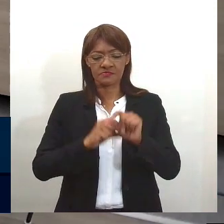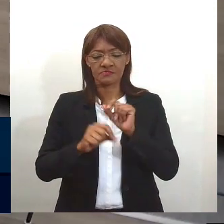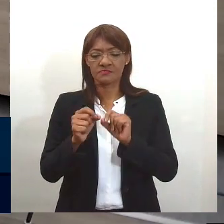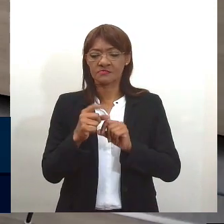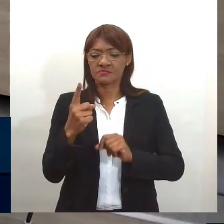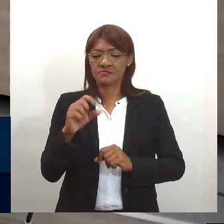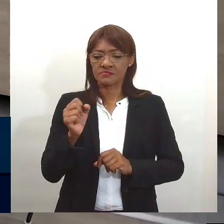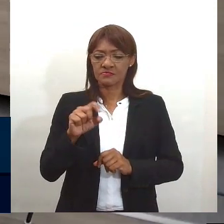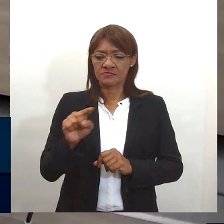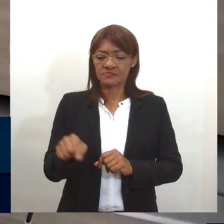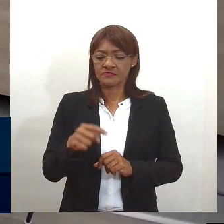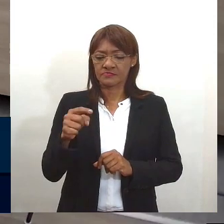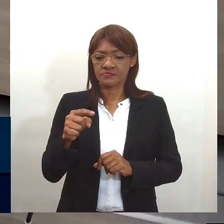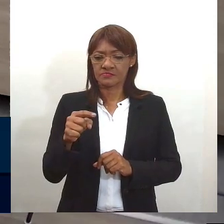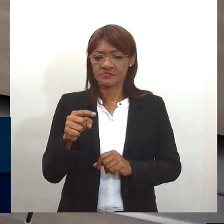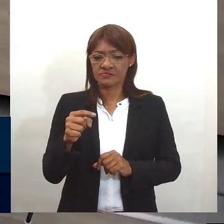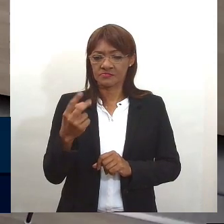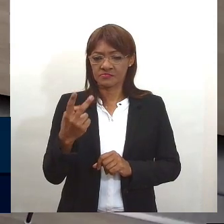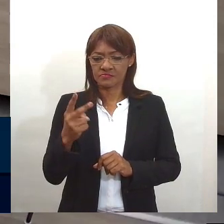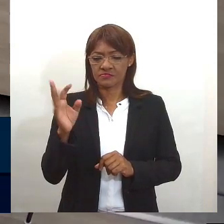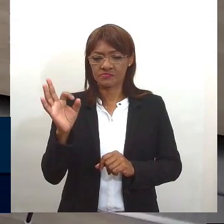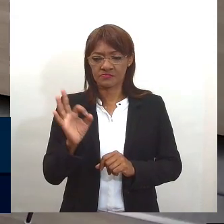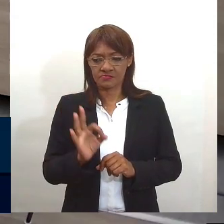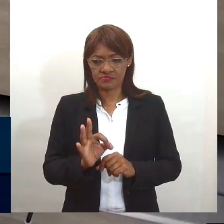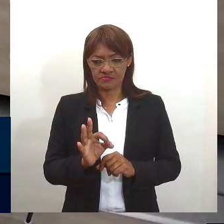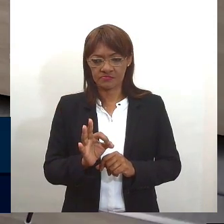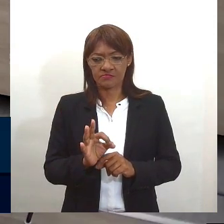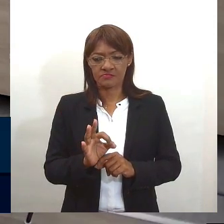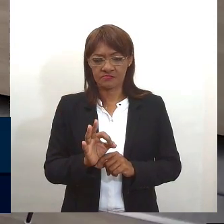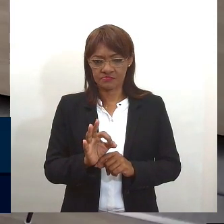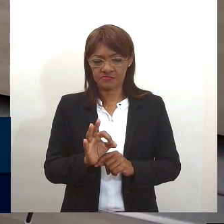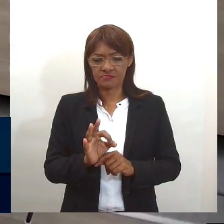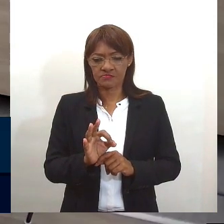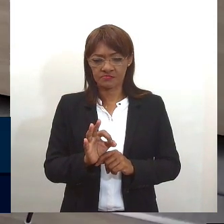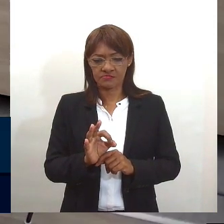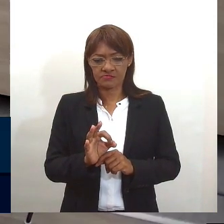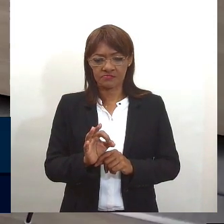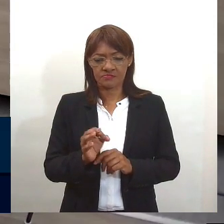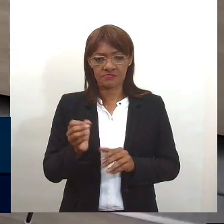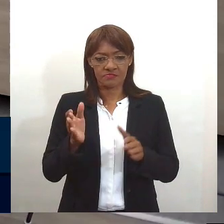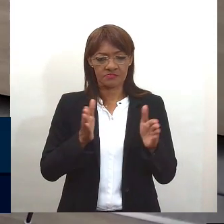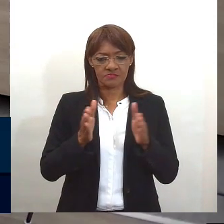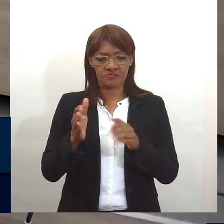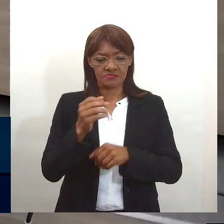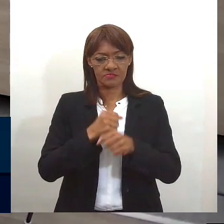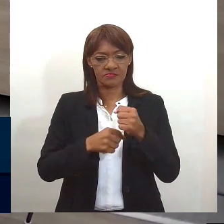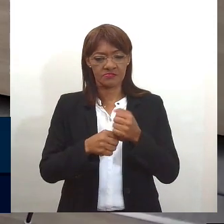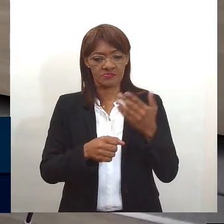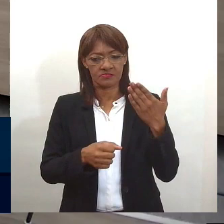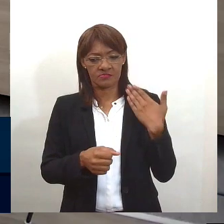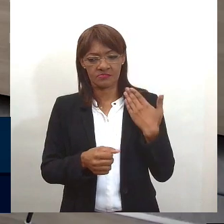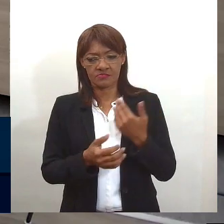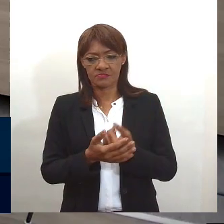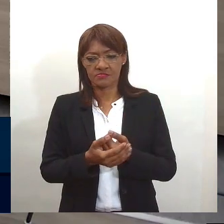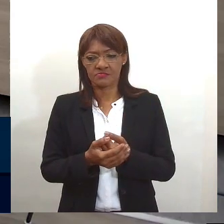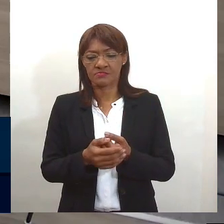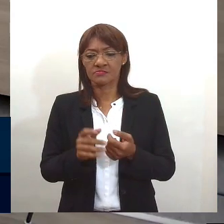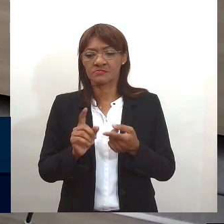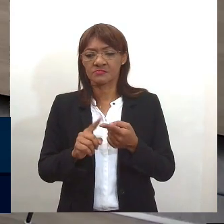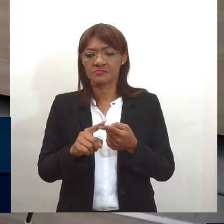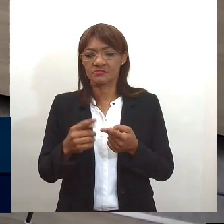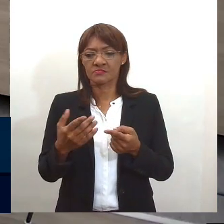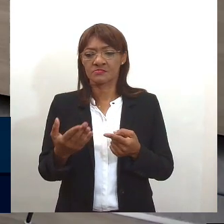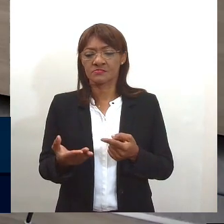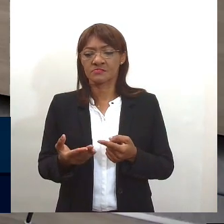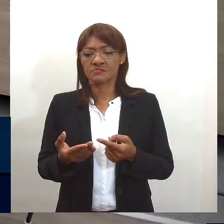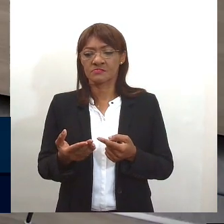18,2% em relação ao mesmo período do ano anterior, em decorrência muito por conta das operações de crédito. A